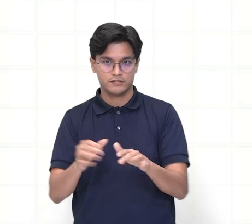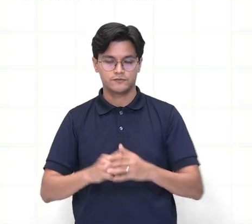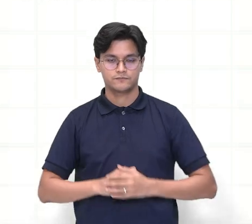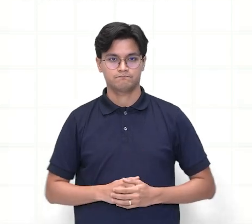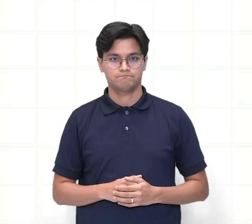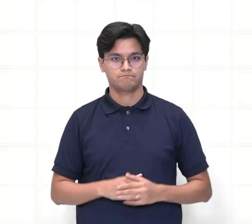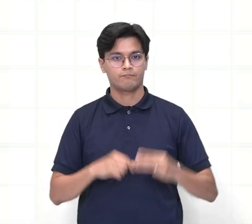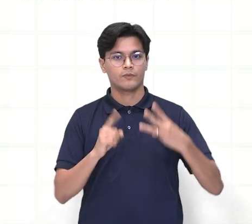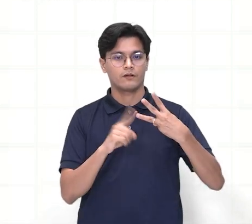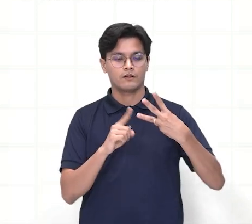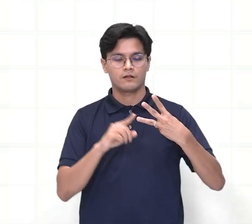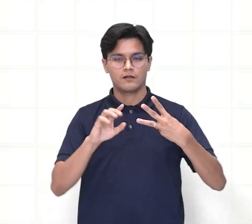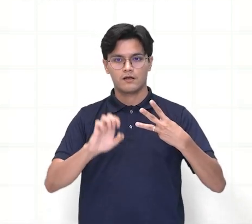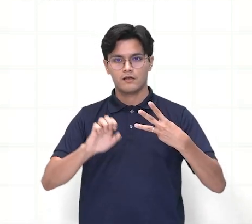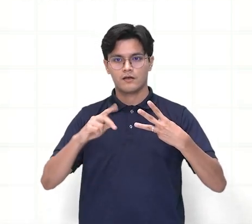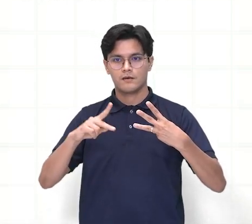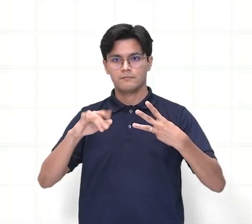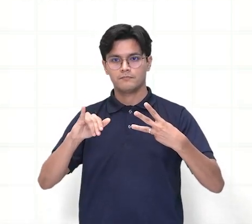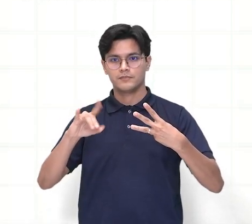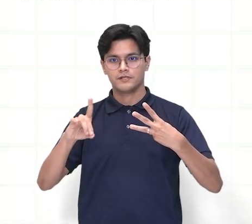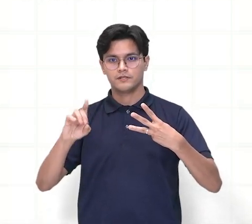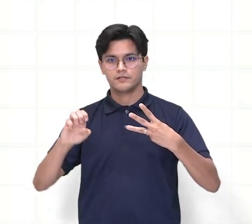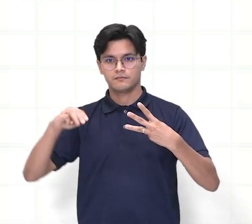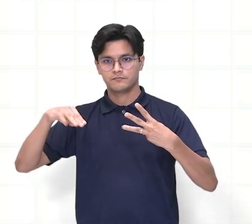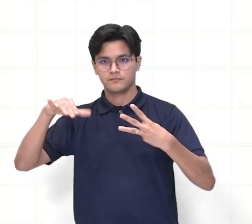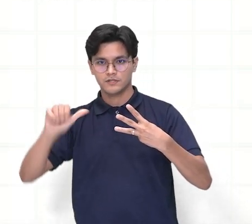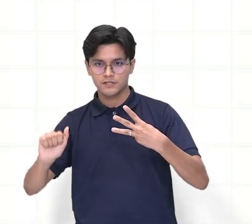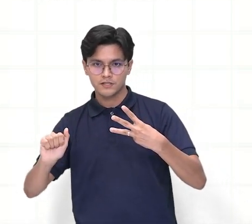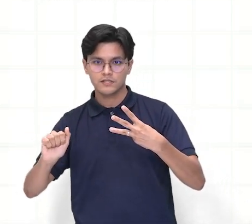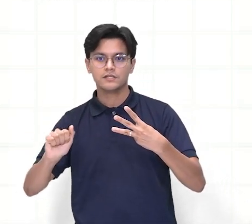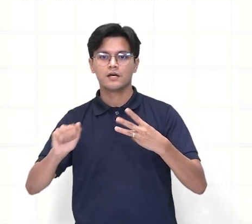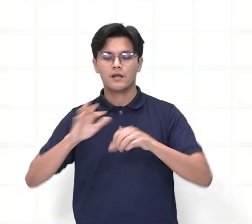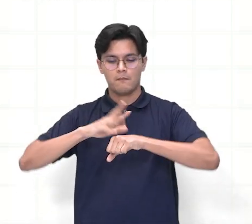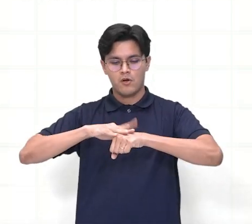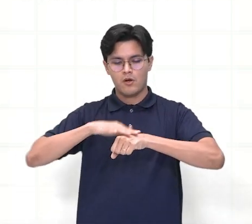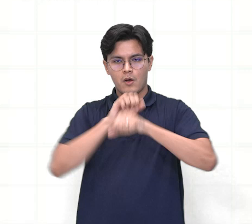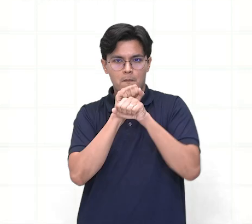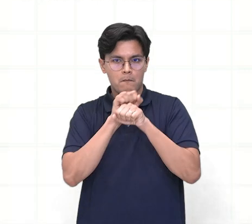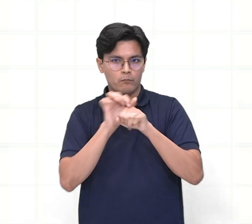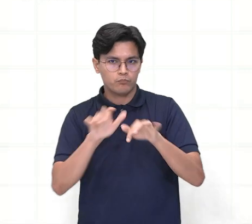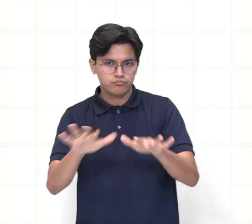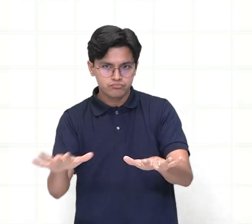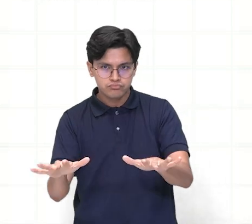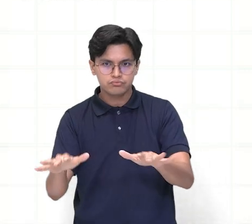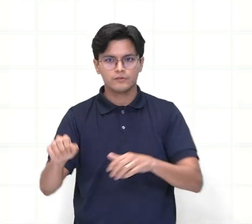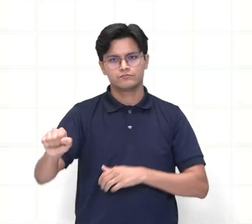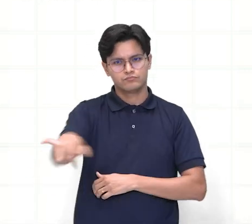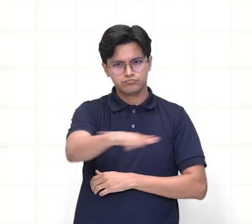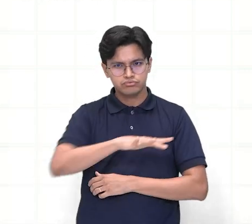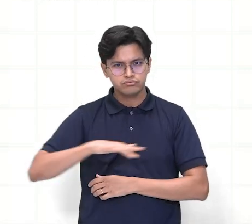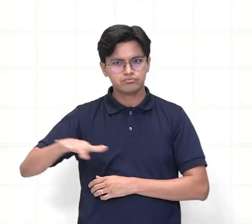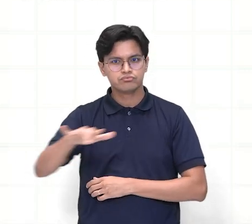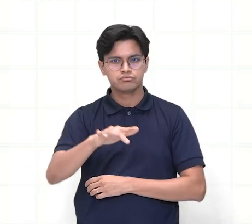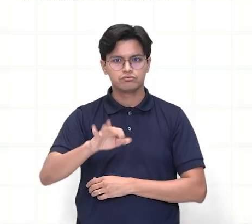né, se expande e abrange mais áreas,